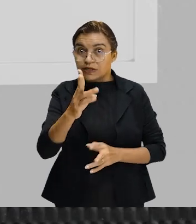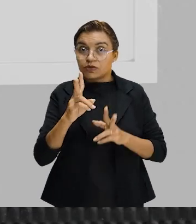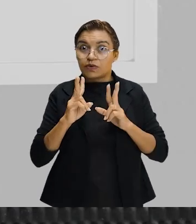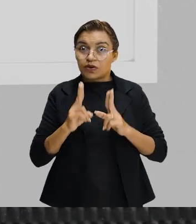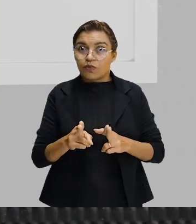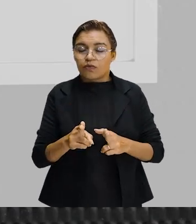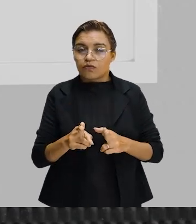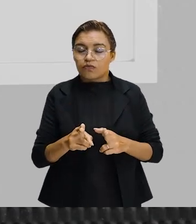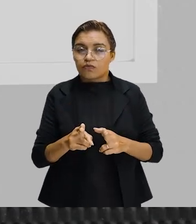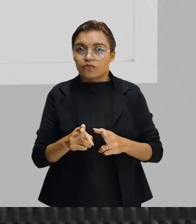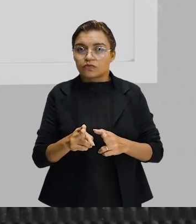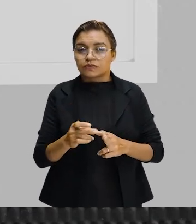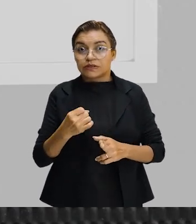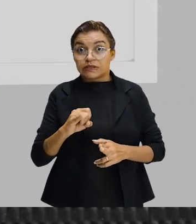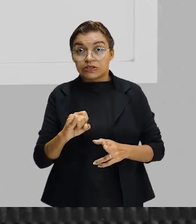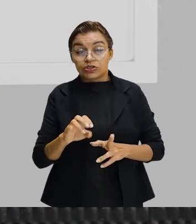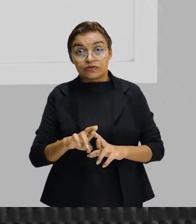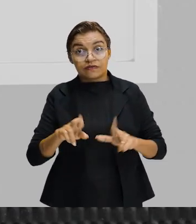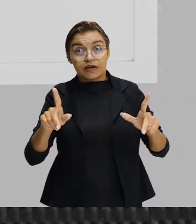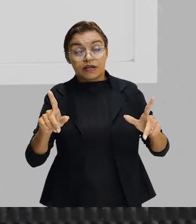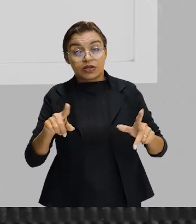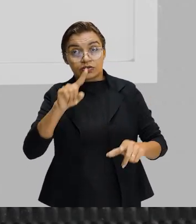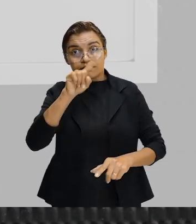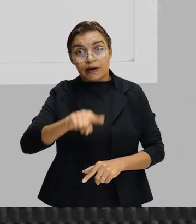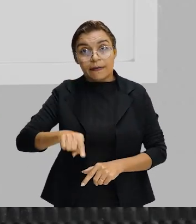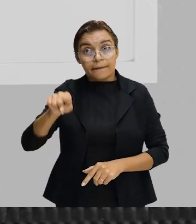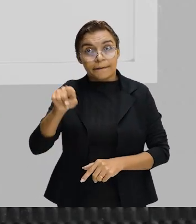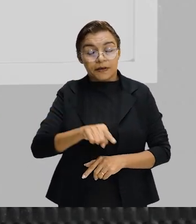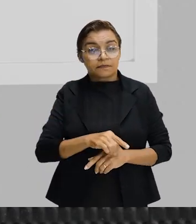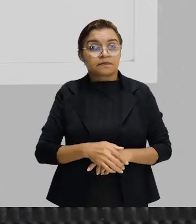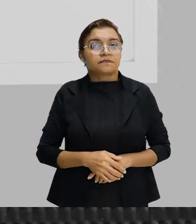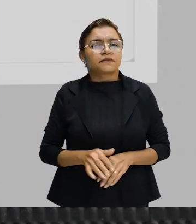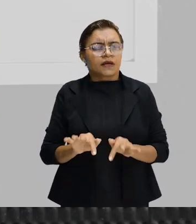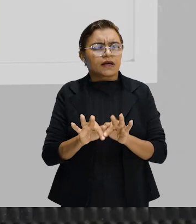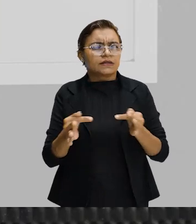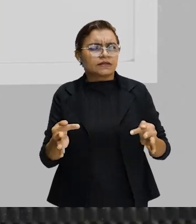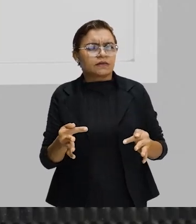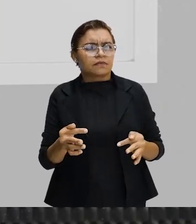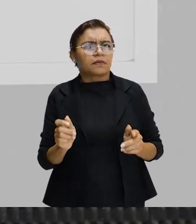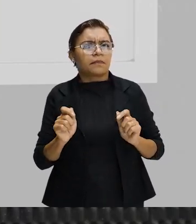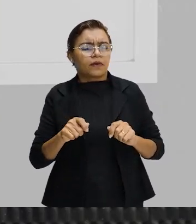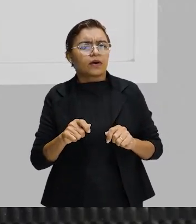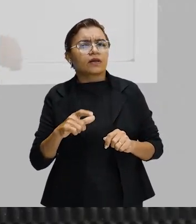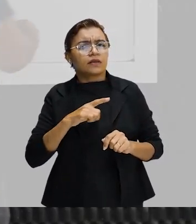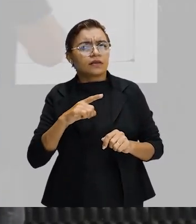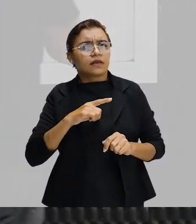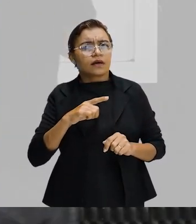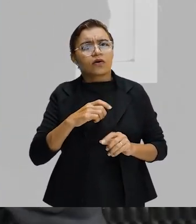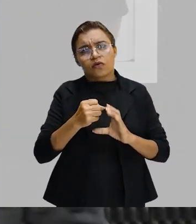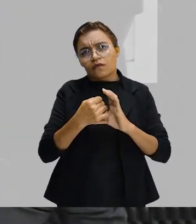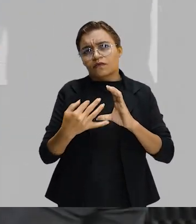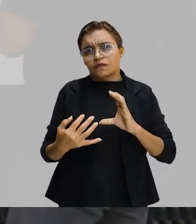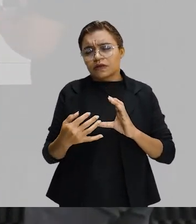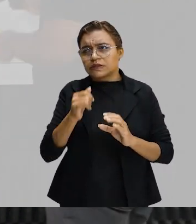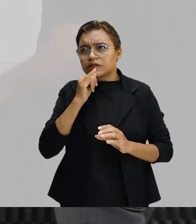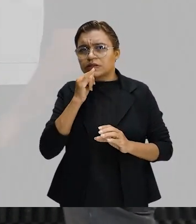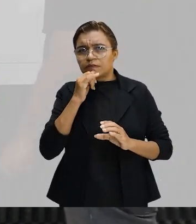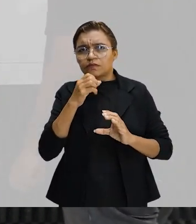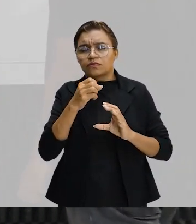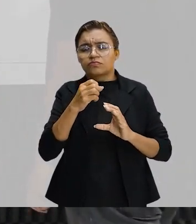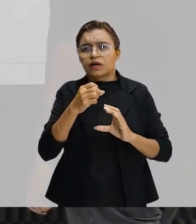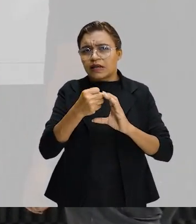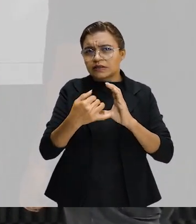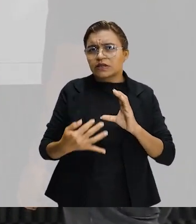muito simples. Está muito simples essa configuração. Podemos ter configurações diferentes. Como, por exemplo, eu tenho